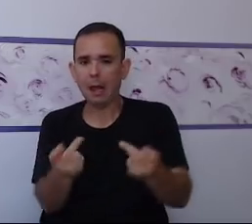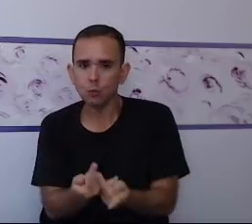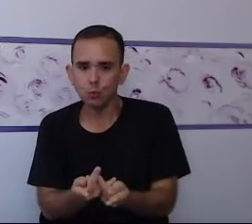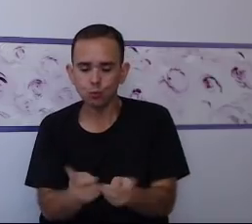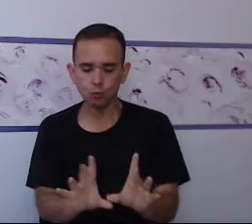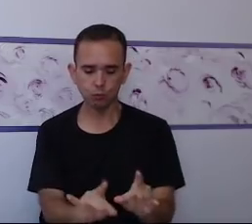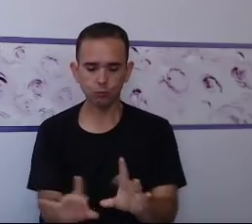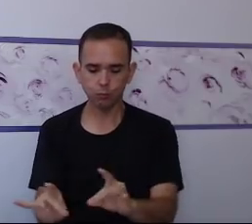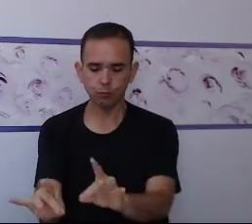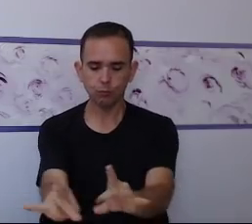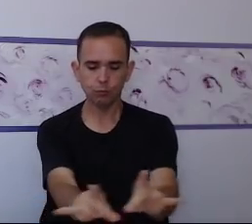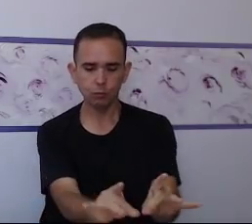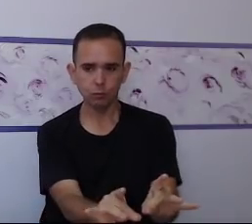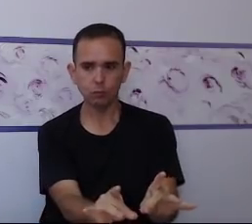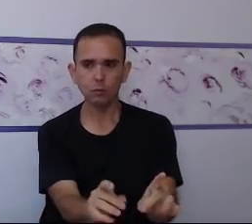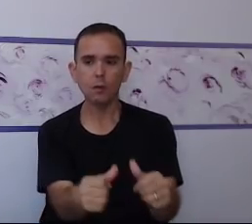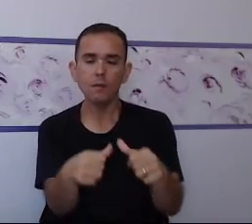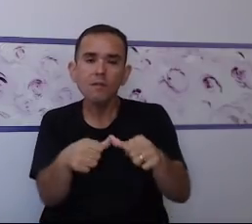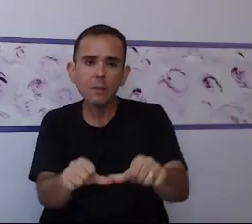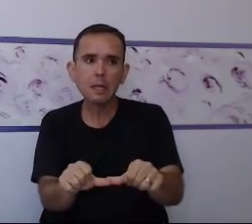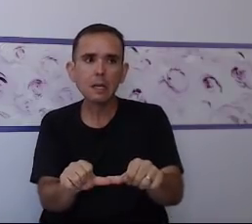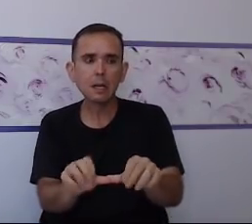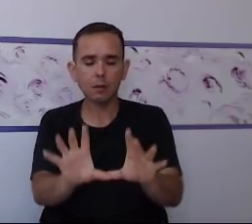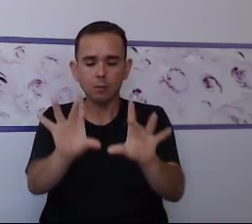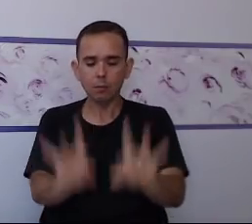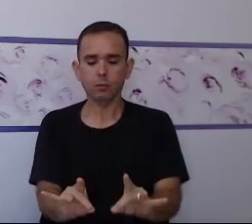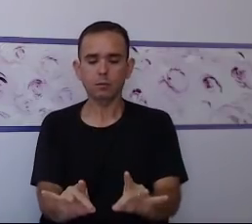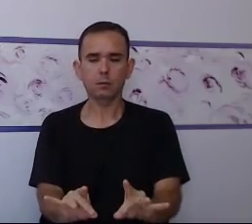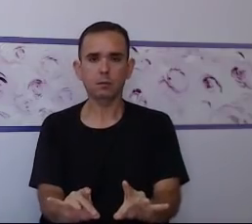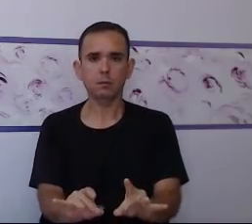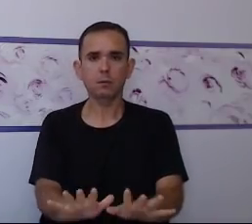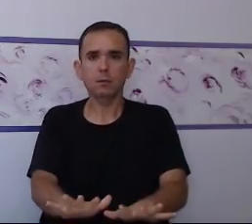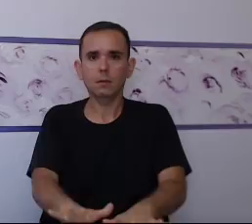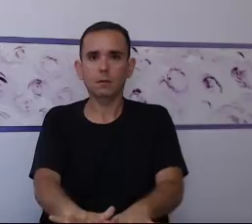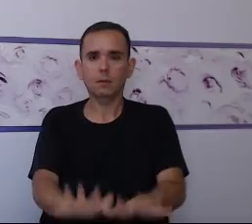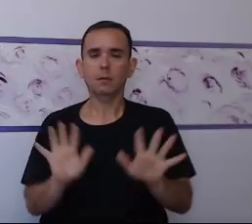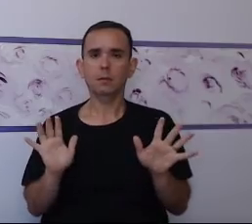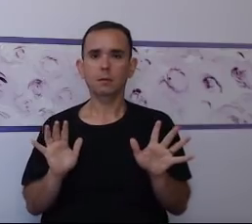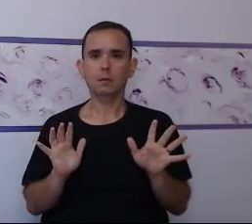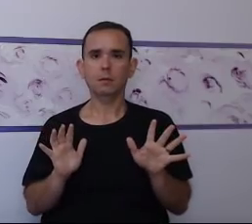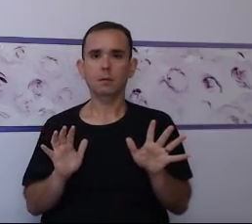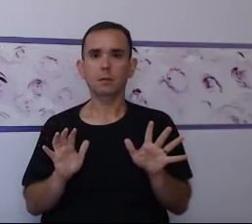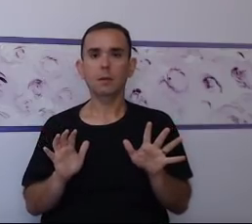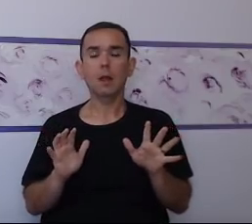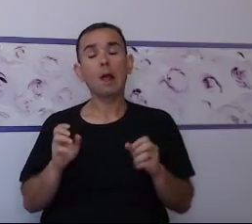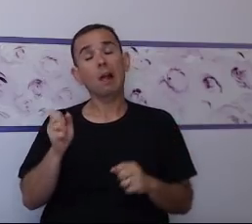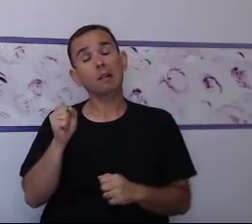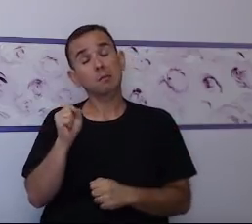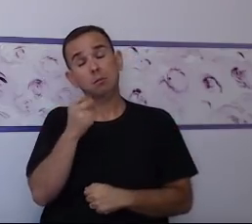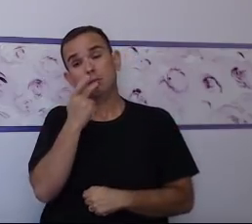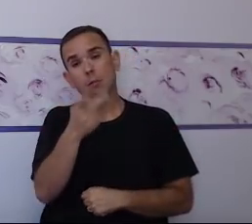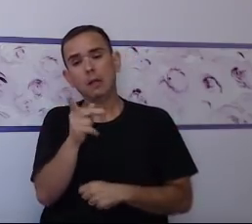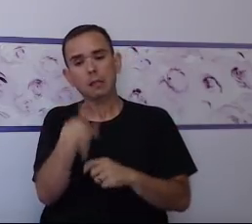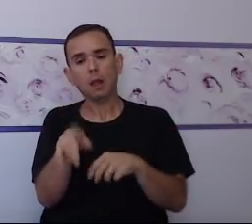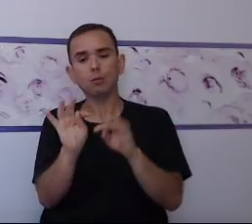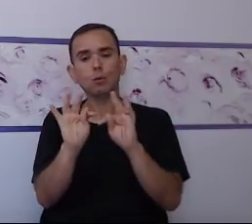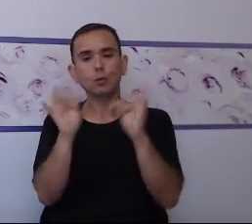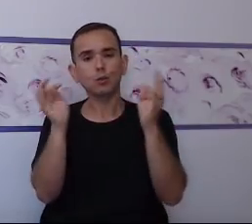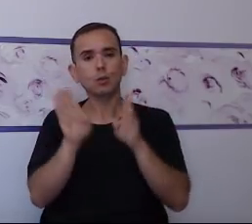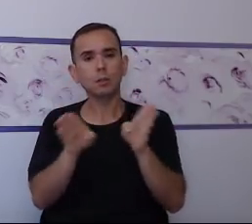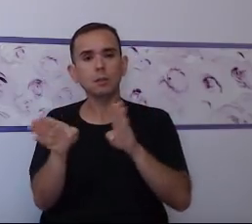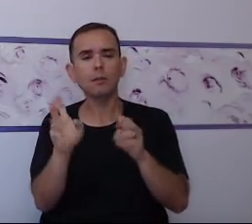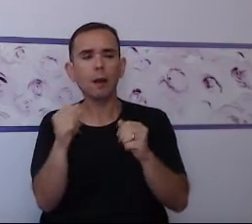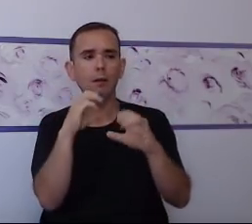esse prato vai ficar fixado na carteira desse aluno. E aí, ó, continuando falando de tecnologia assistiva, a gente vai falar